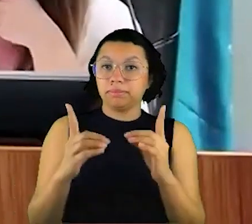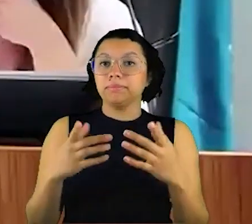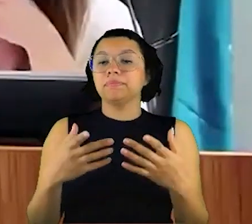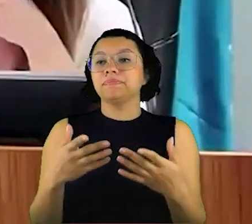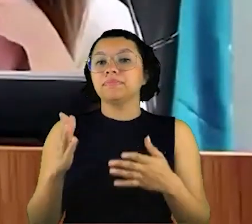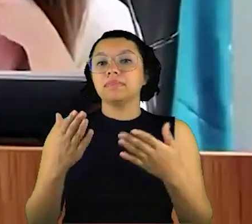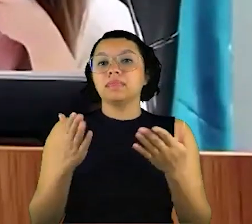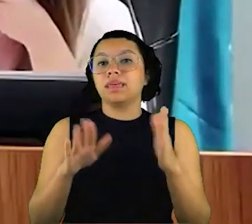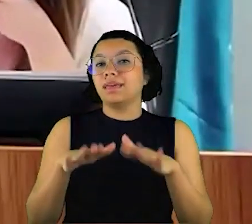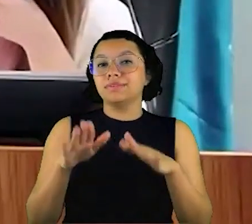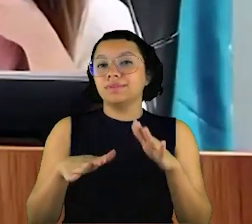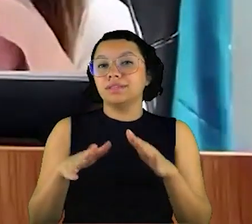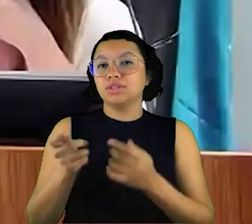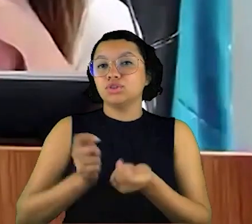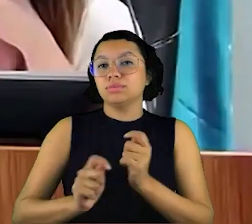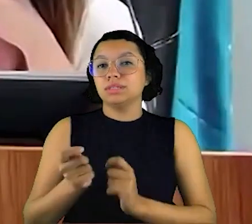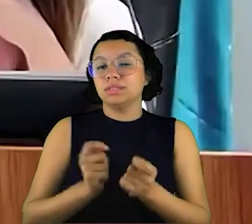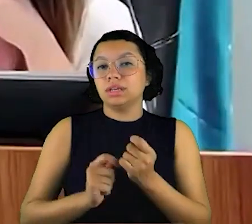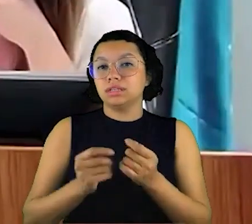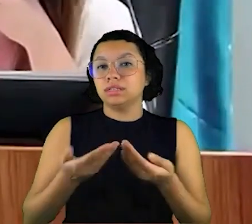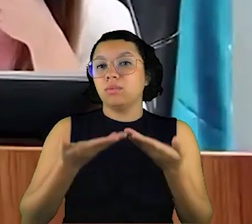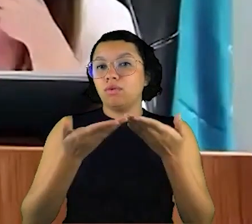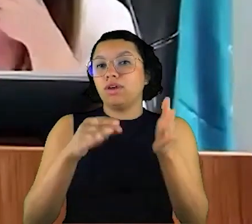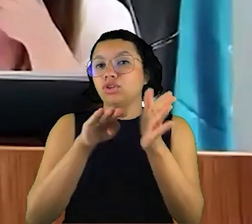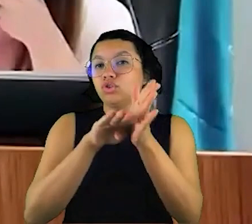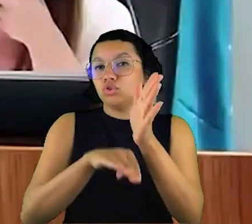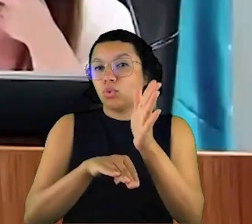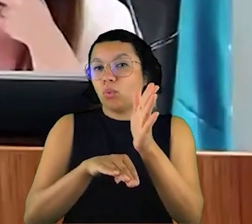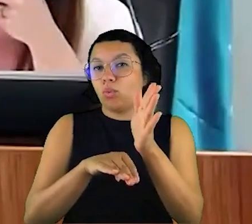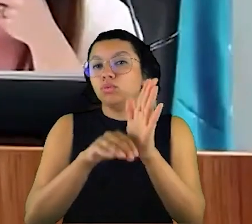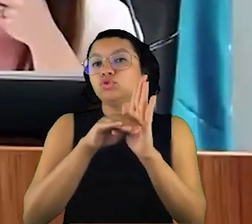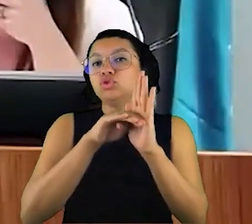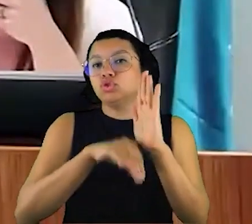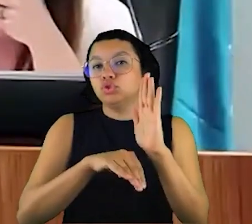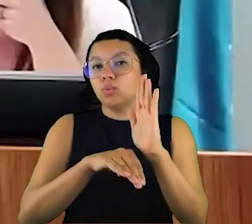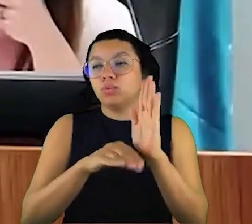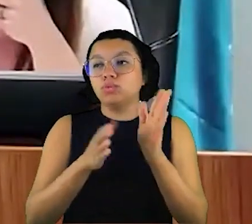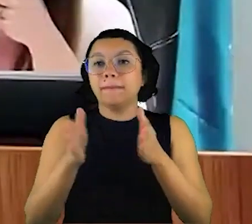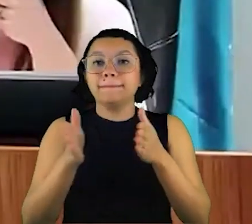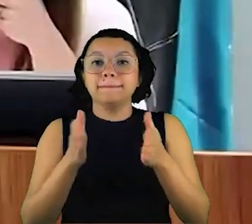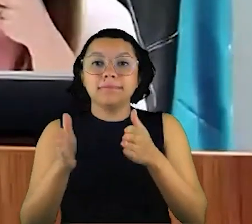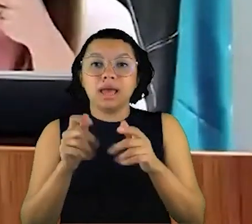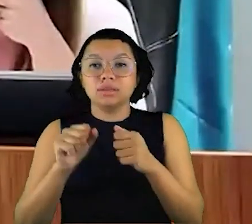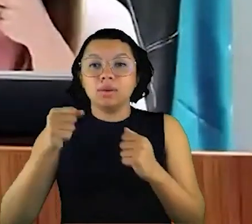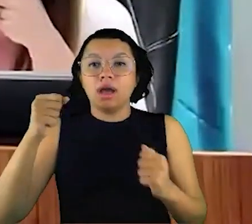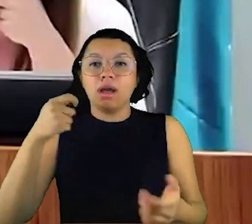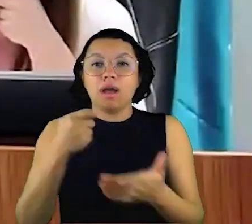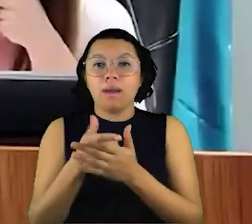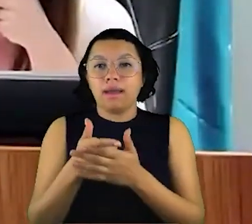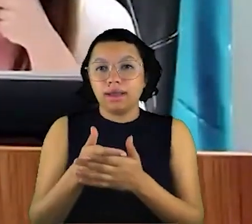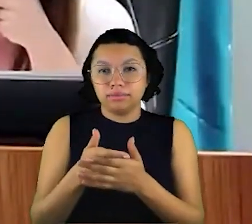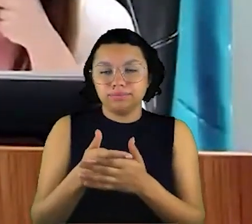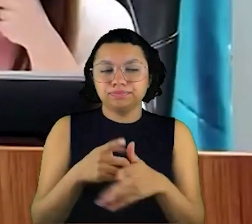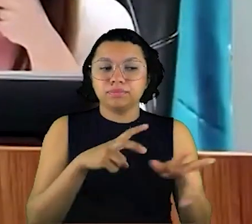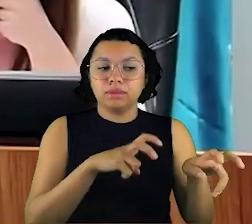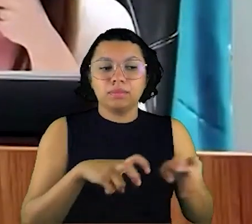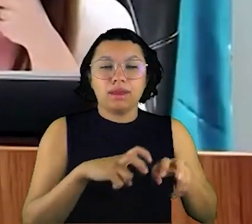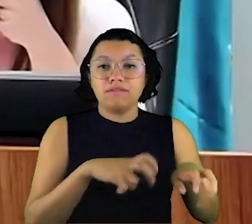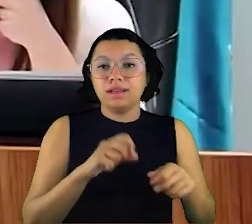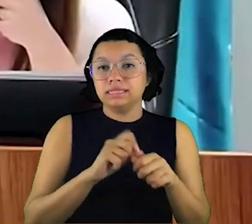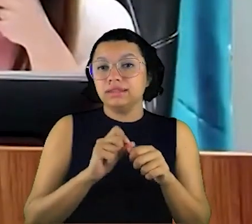a administração dá é desconto e prazo para pagamento, né? Para a Fazenda